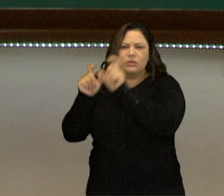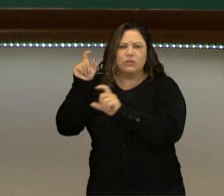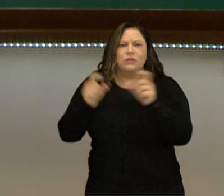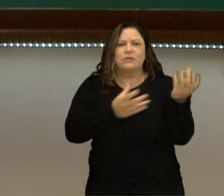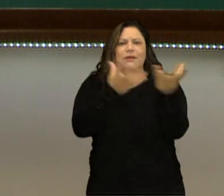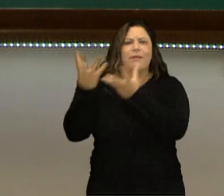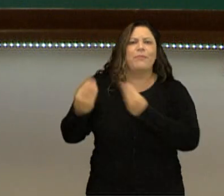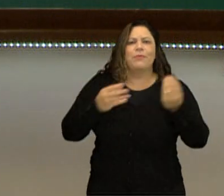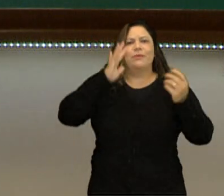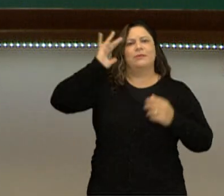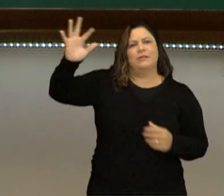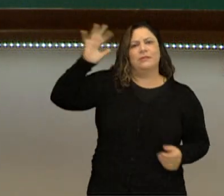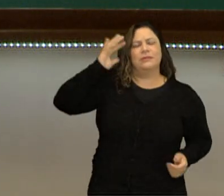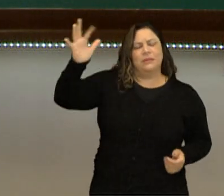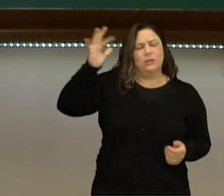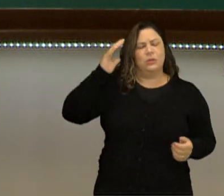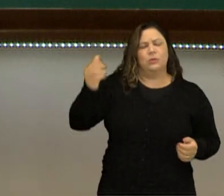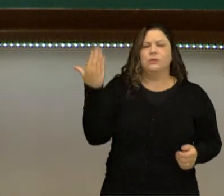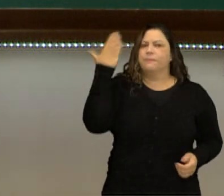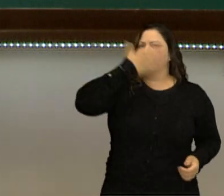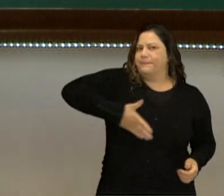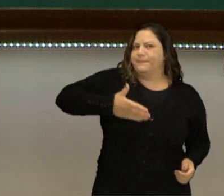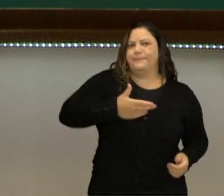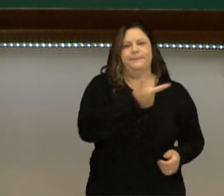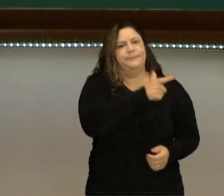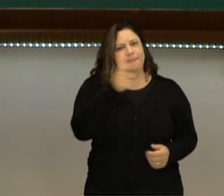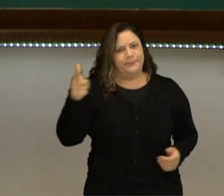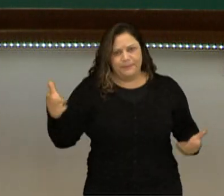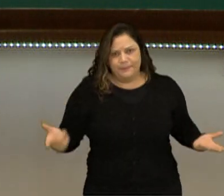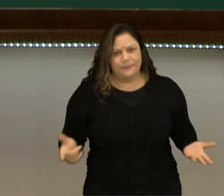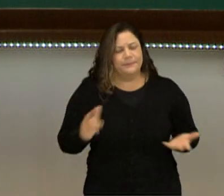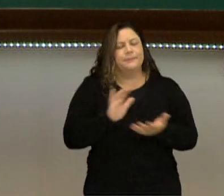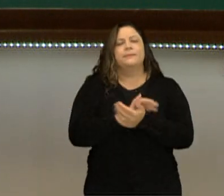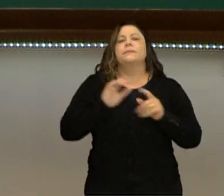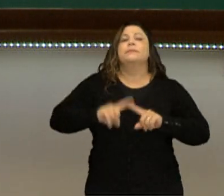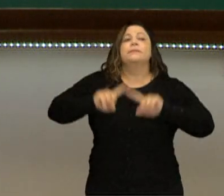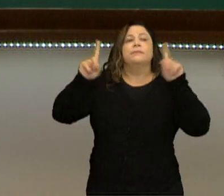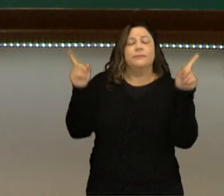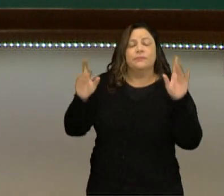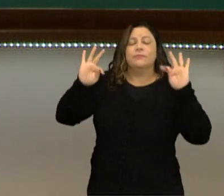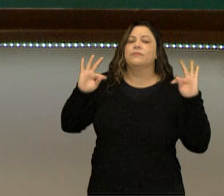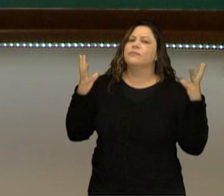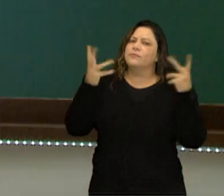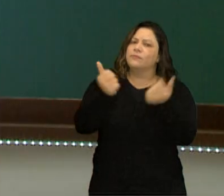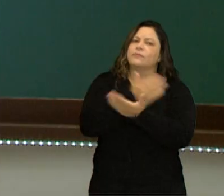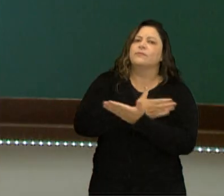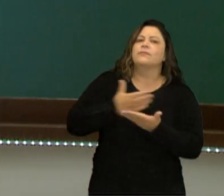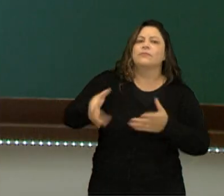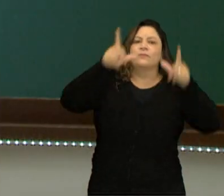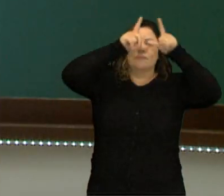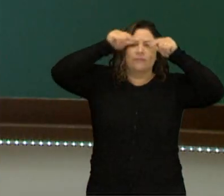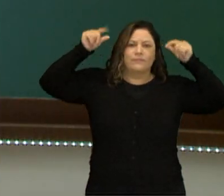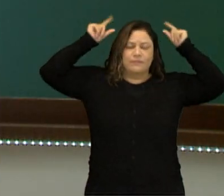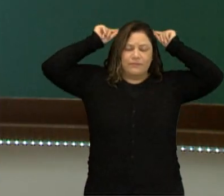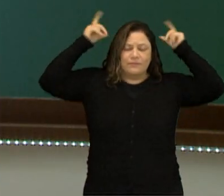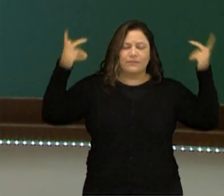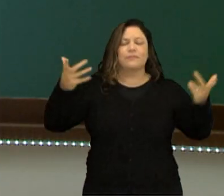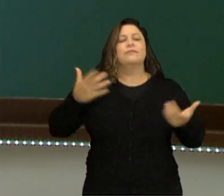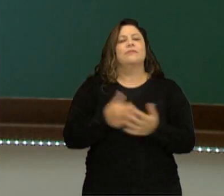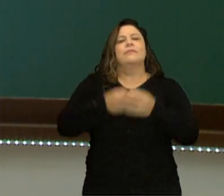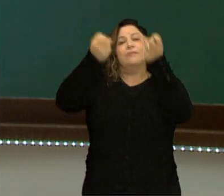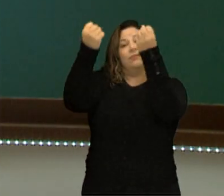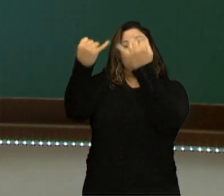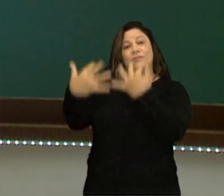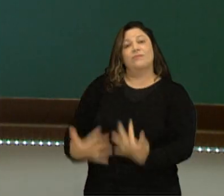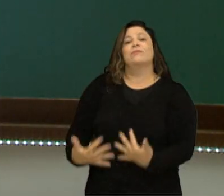muitas teorias, ainda sem comprovação. Só que, pessoal, então tudo começou com os gregos tentando explicar o que é a